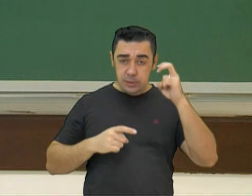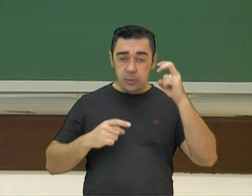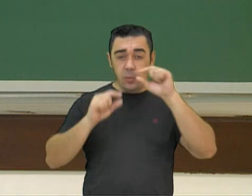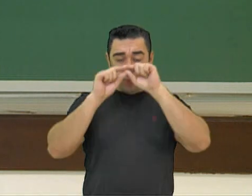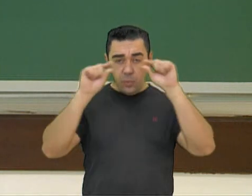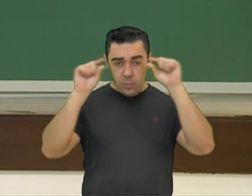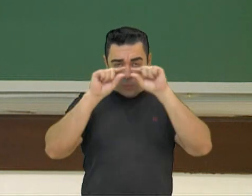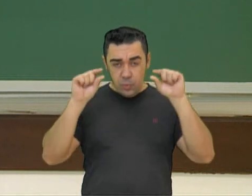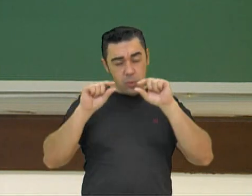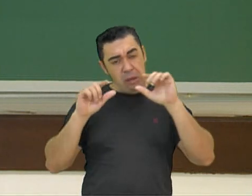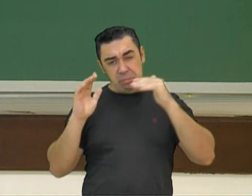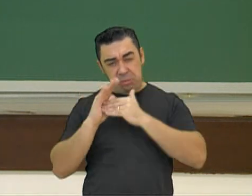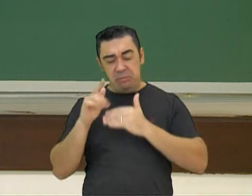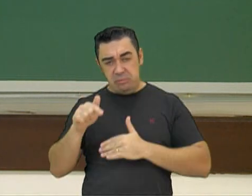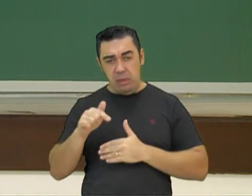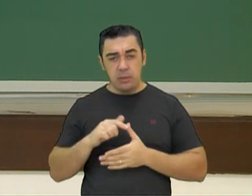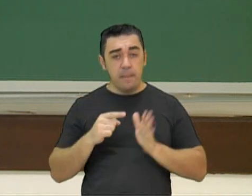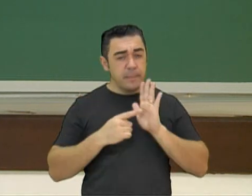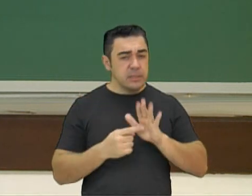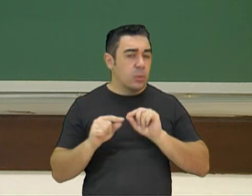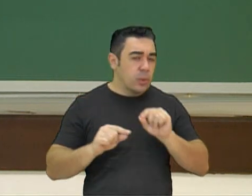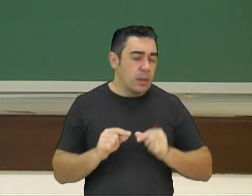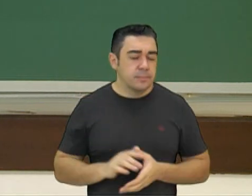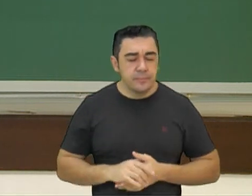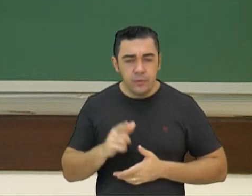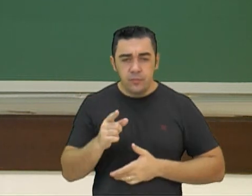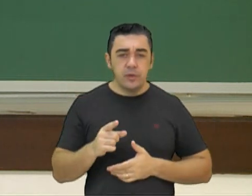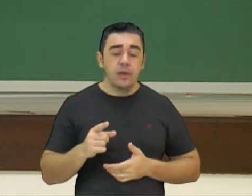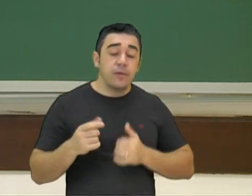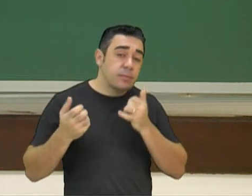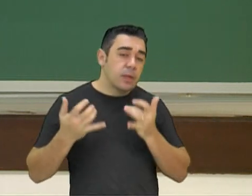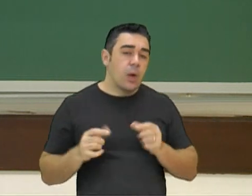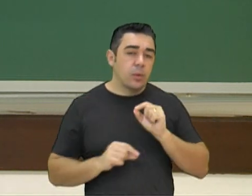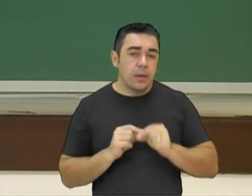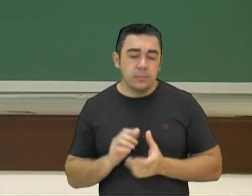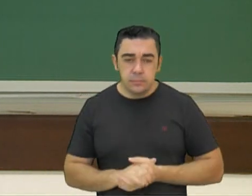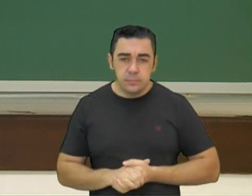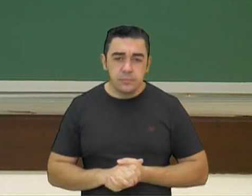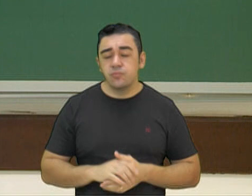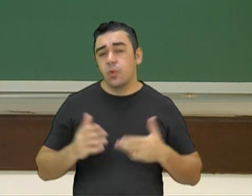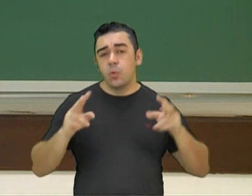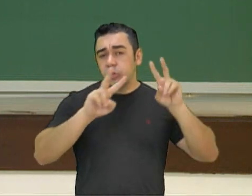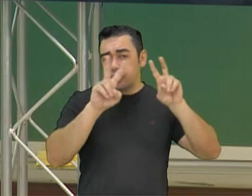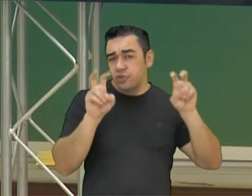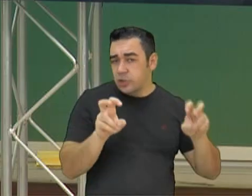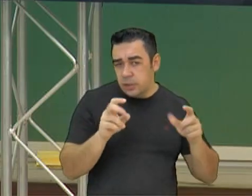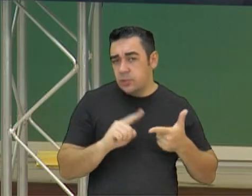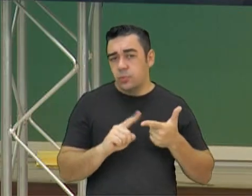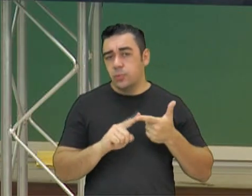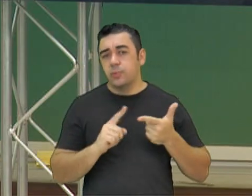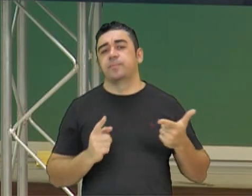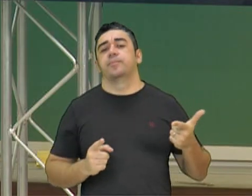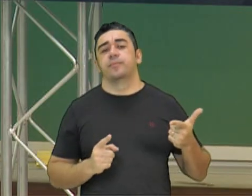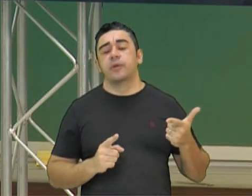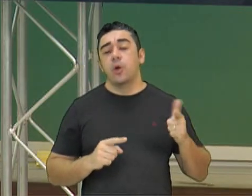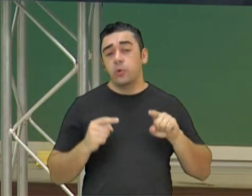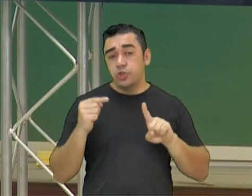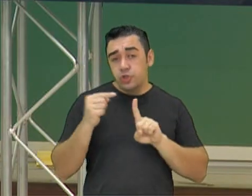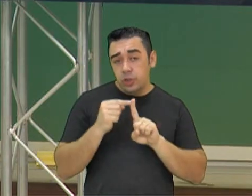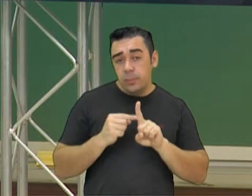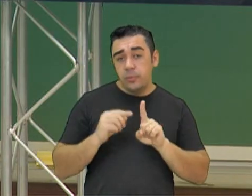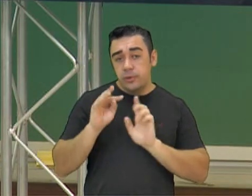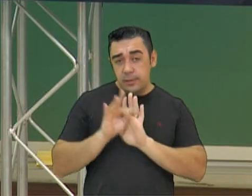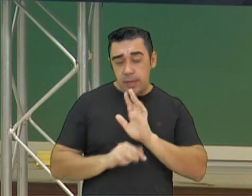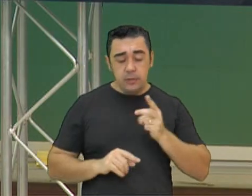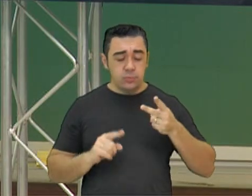linhas apresentando a obra. O que você vai fazer? Nesse primeiro momento, você vai dizer qual que é o título, que tipo de texto é,